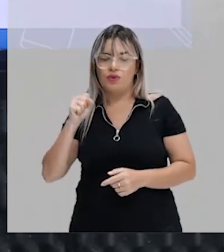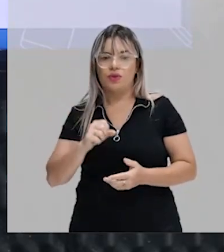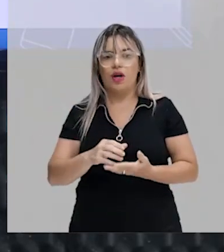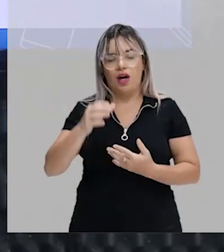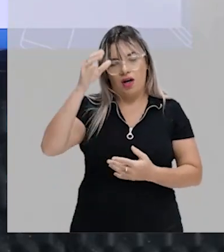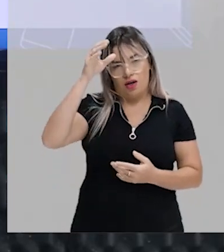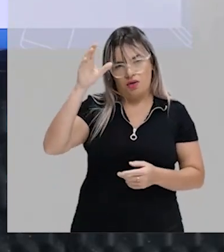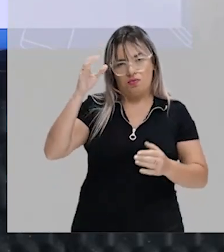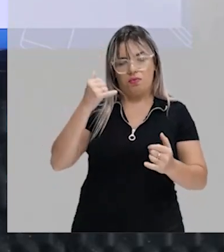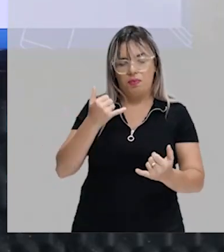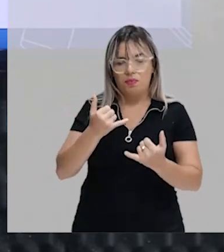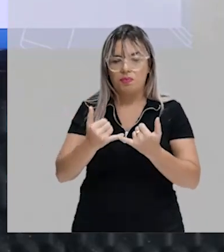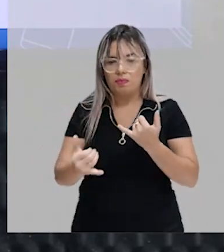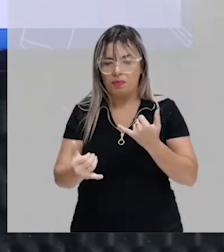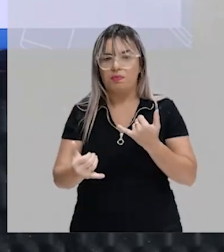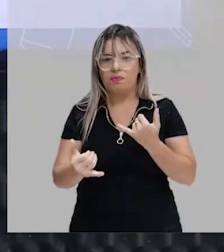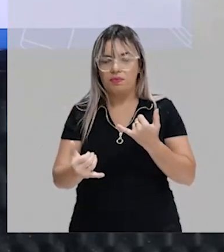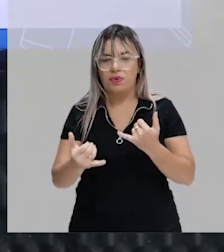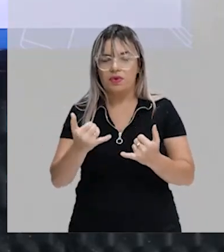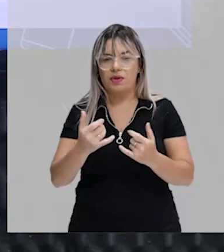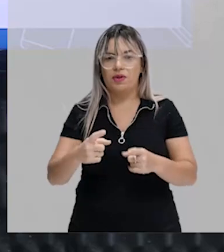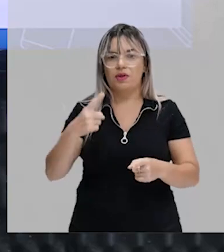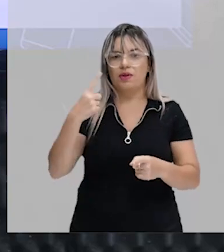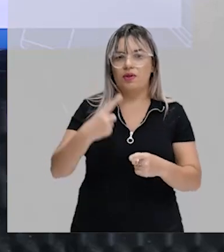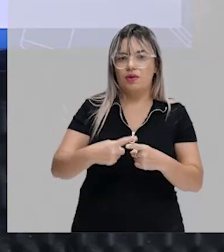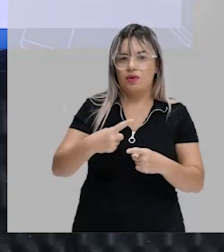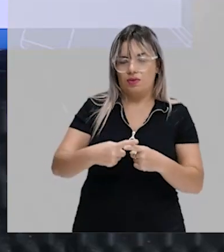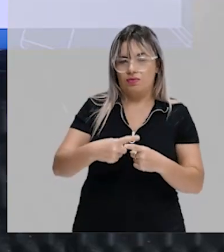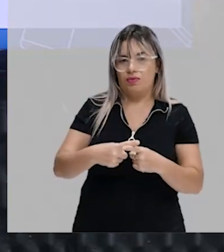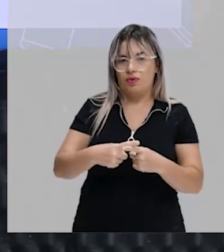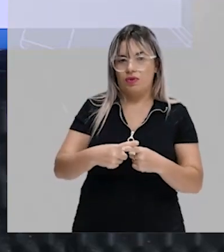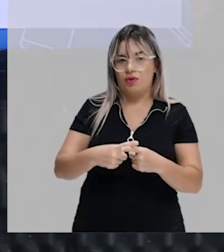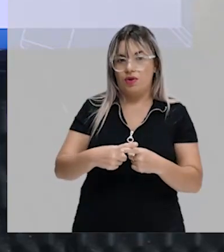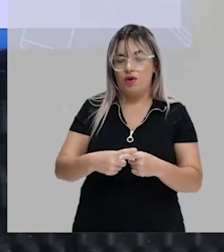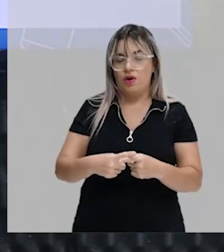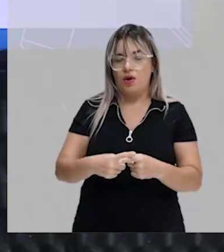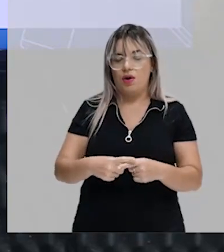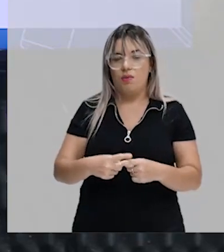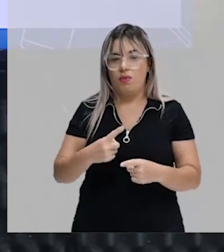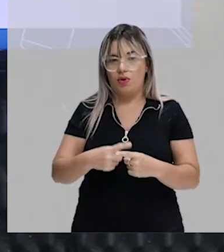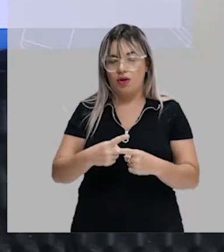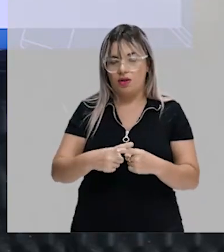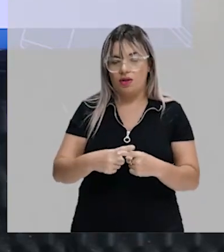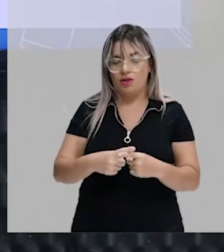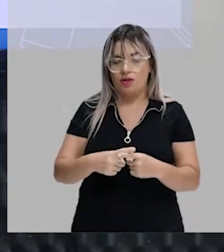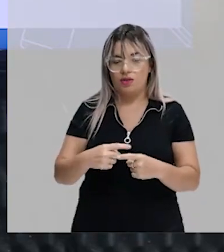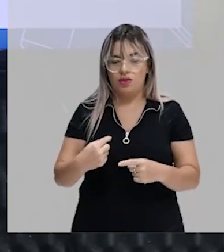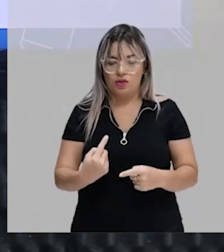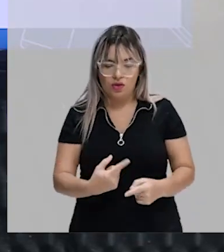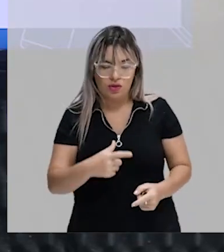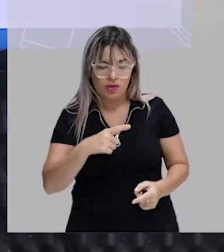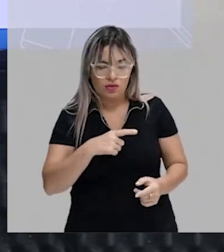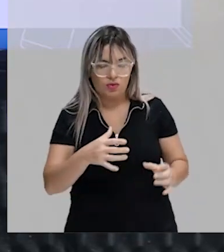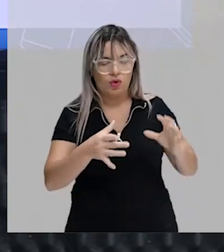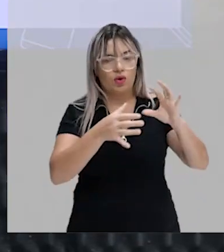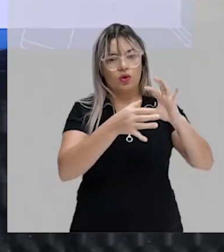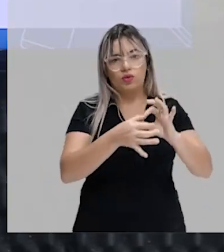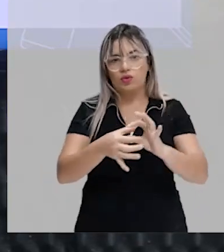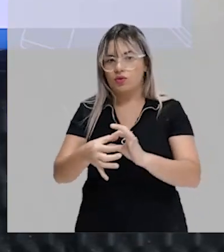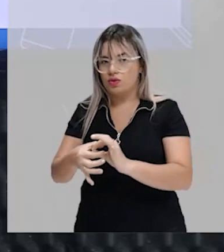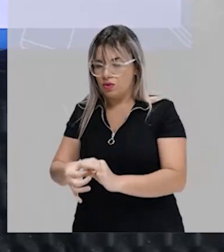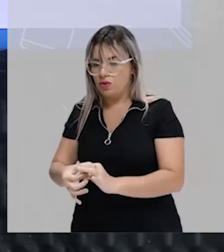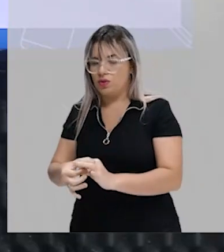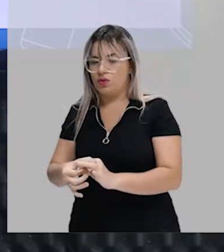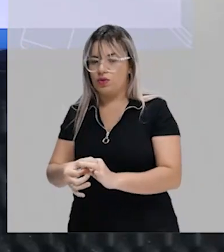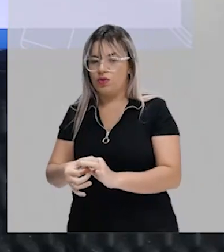São parecidos. Por quê? Porque nós estamos dentro de um contexto, nós estamos dentro de uma época. Para onde você vira, o tipo